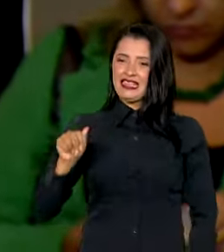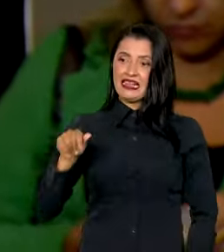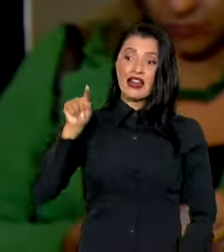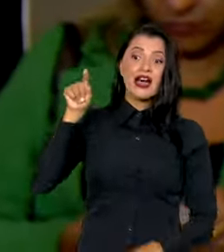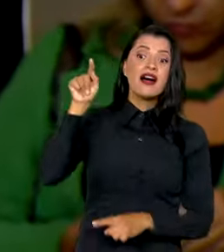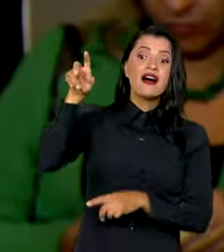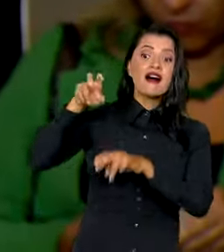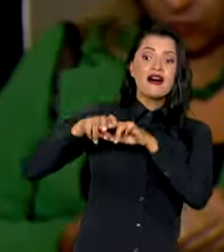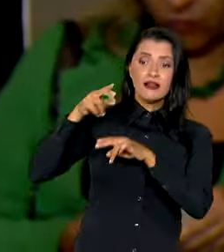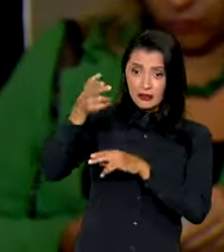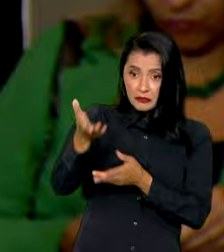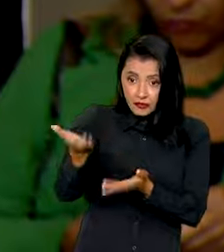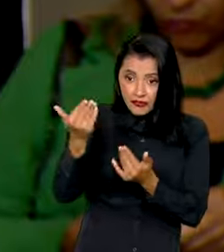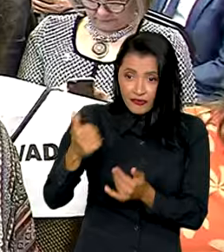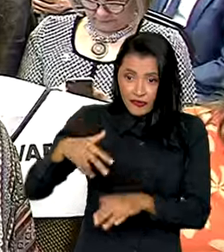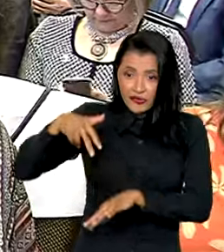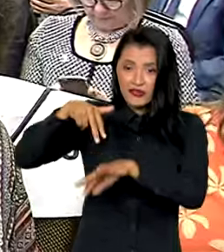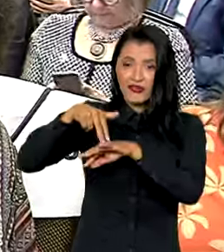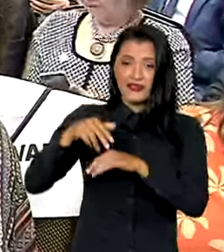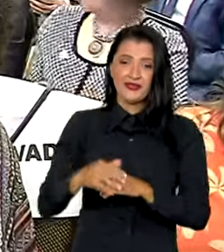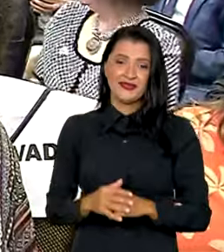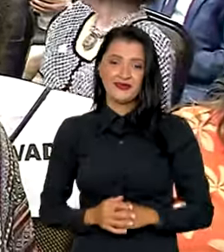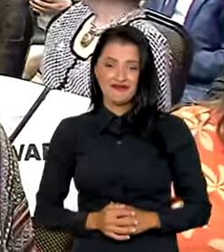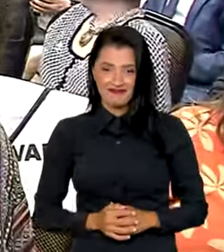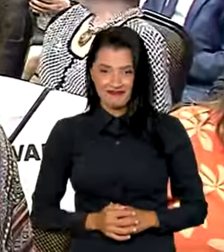favor, se levante.